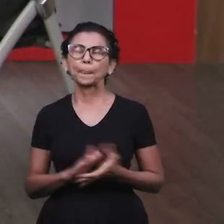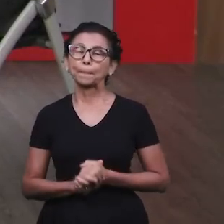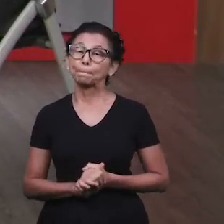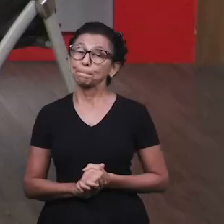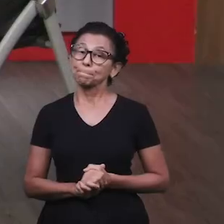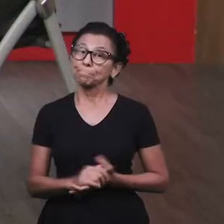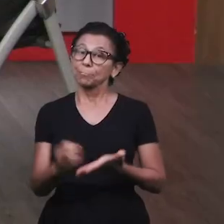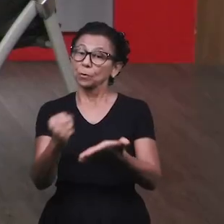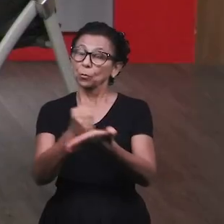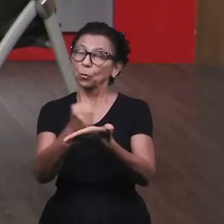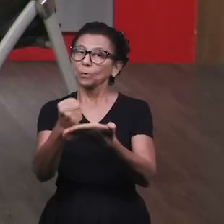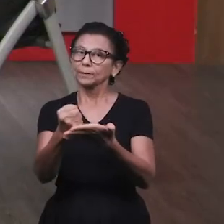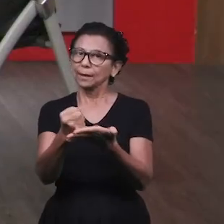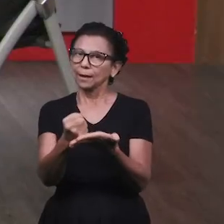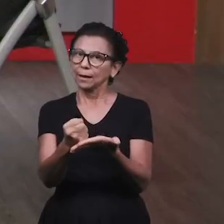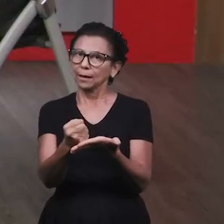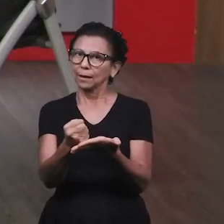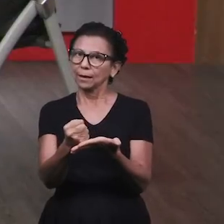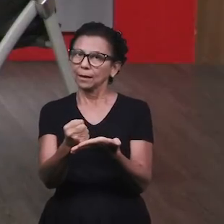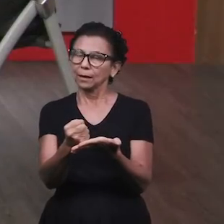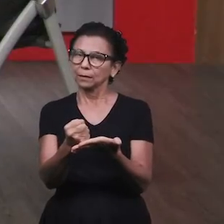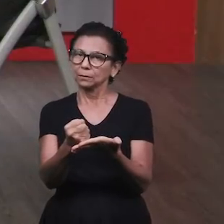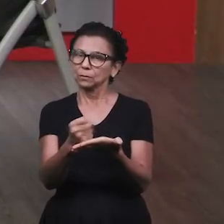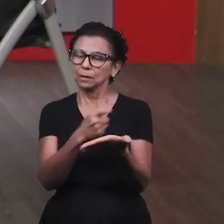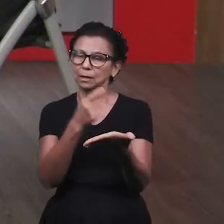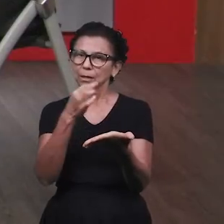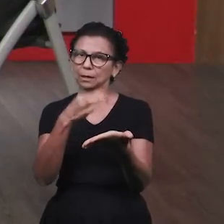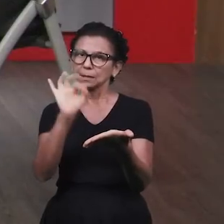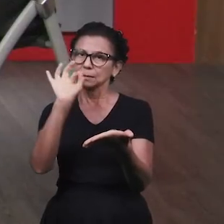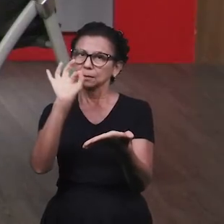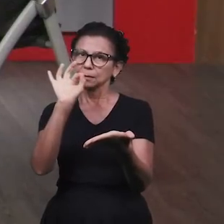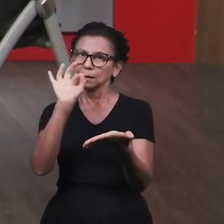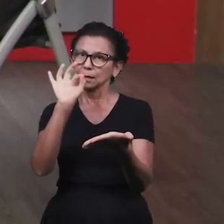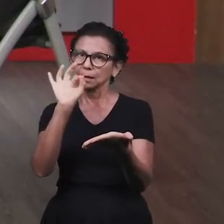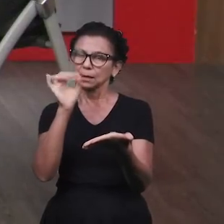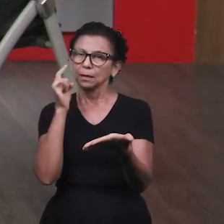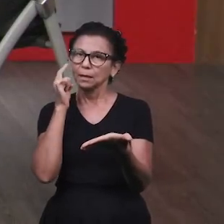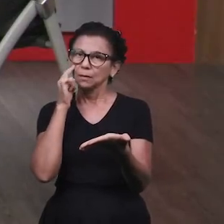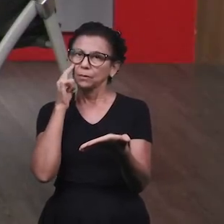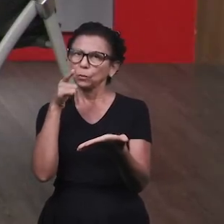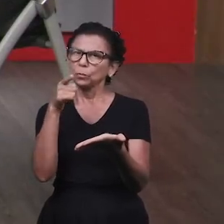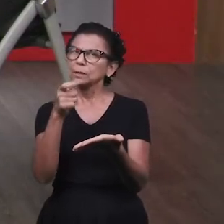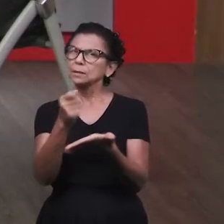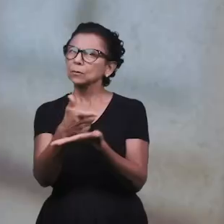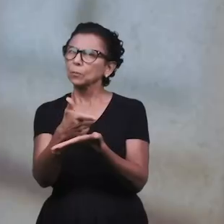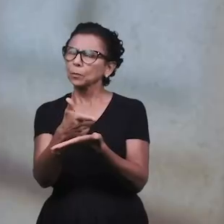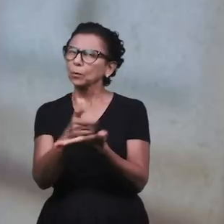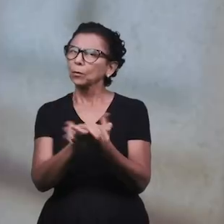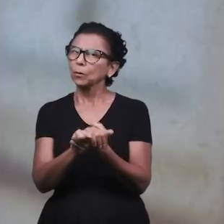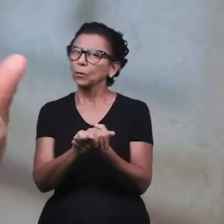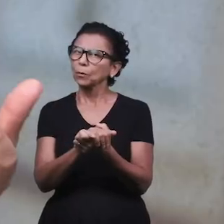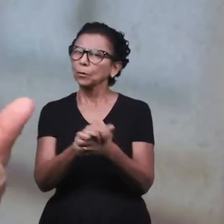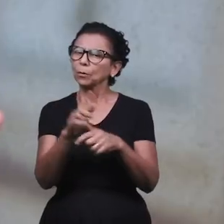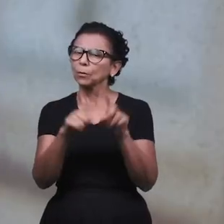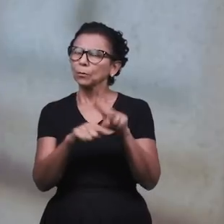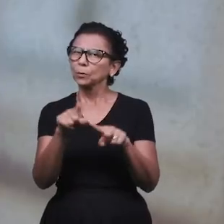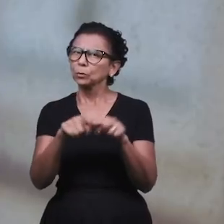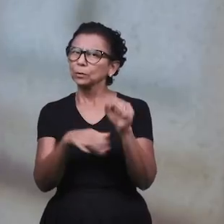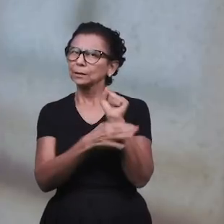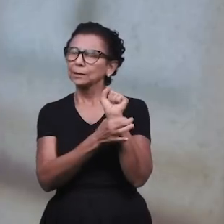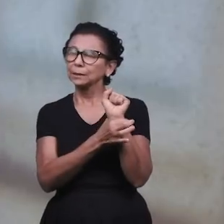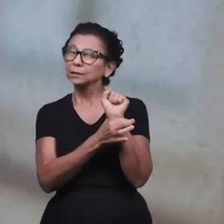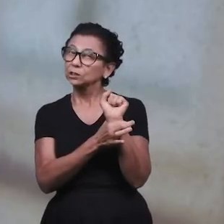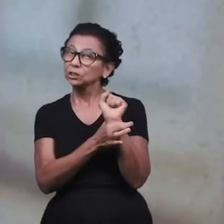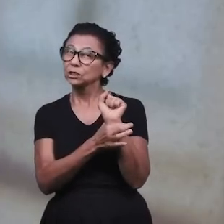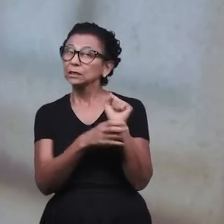contrato. O que você está comprando, qual é o Exatamente. prazo de entrega, qual que é o produto, Garantia. a garantia,